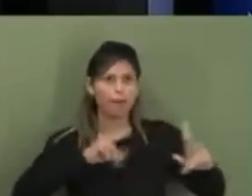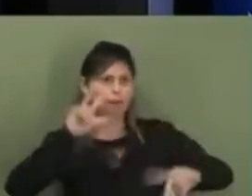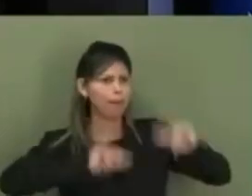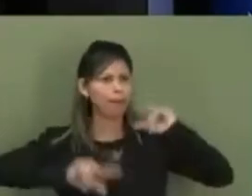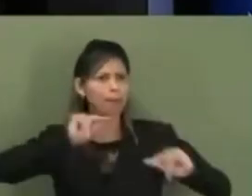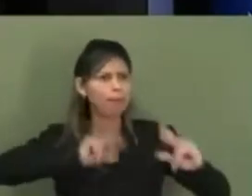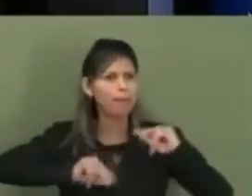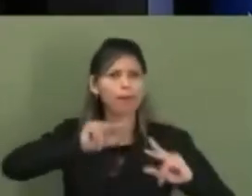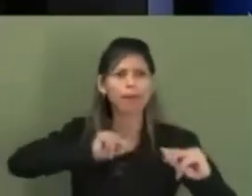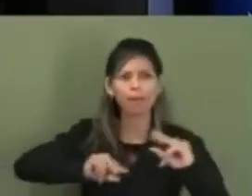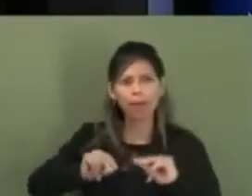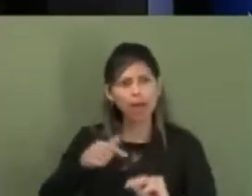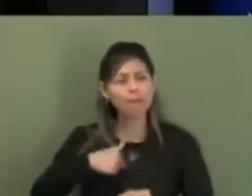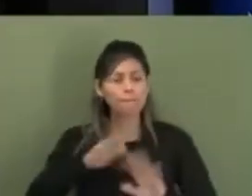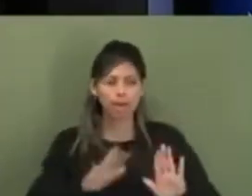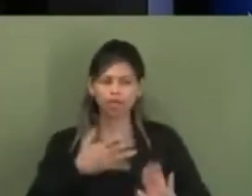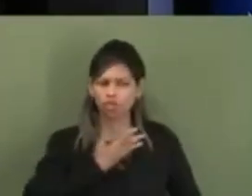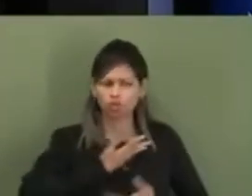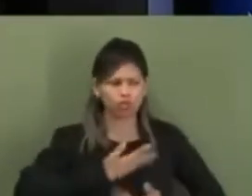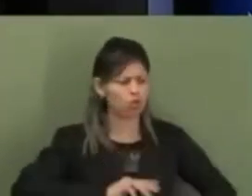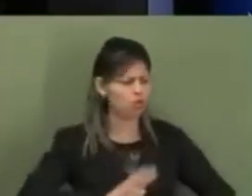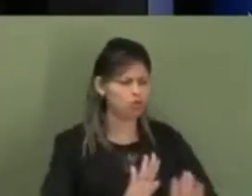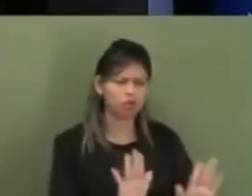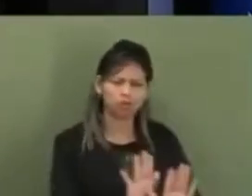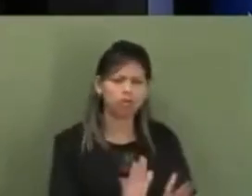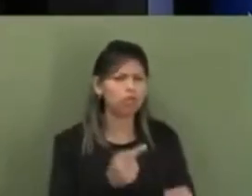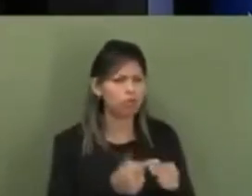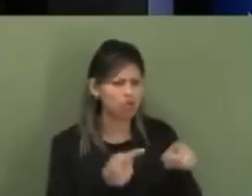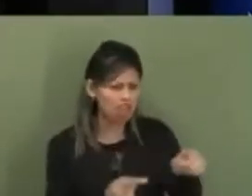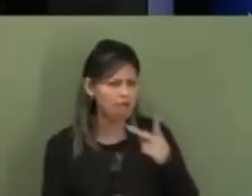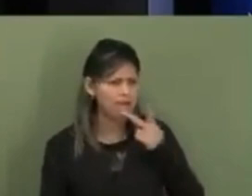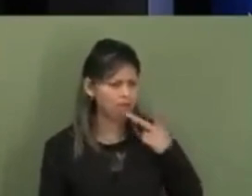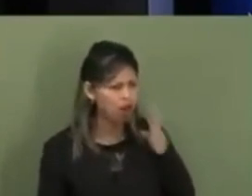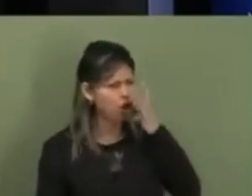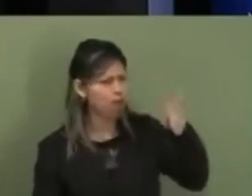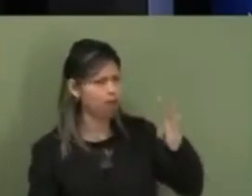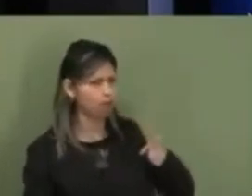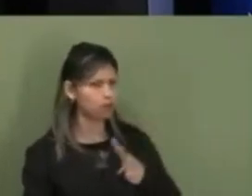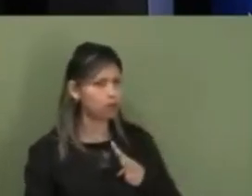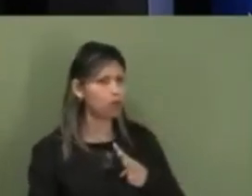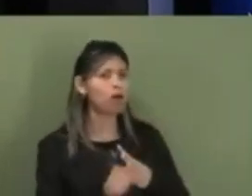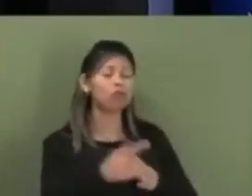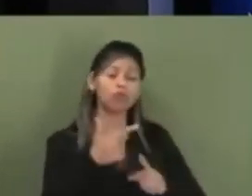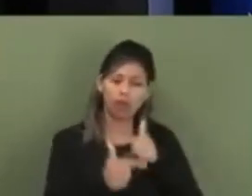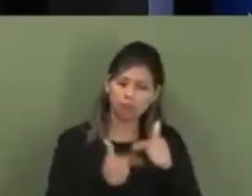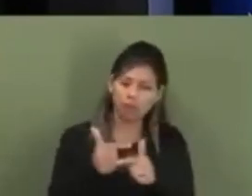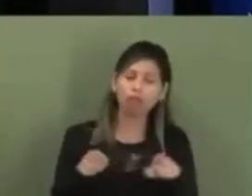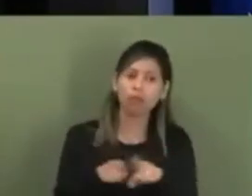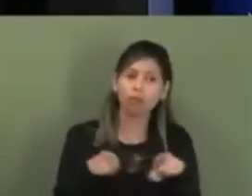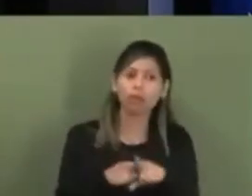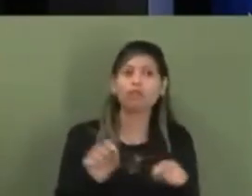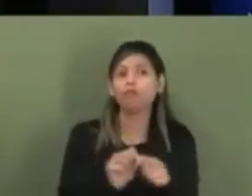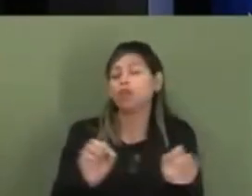Mas tenho que repudiar a fala do colega que foi ofensivo em relação à minha pessoa e ao trabalho que foi feito. Quem